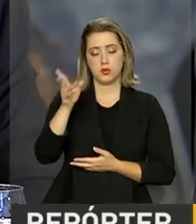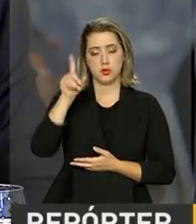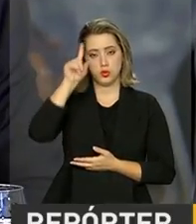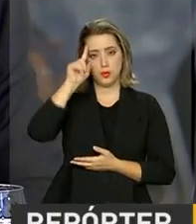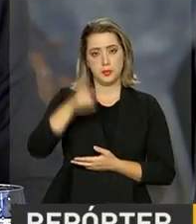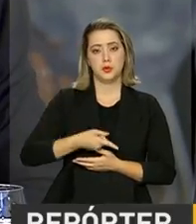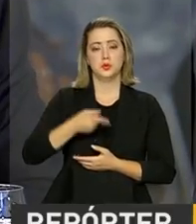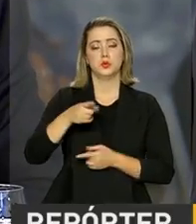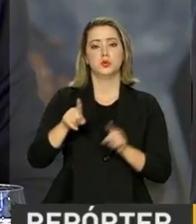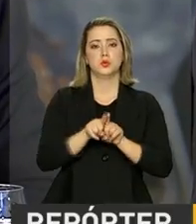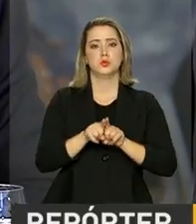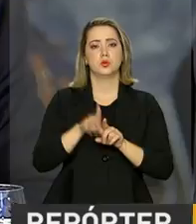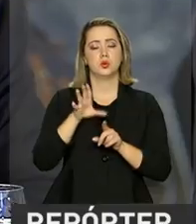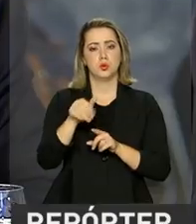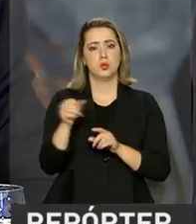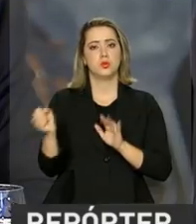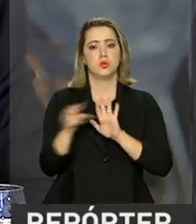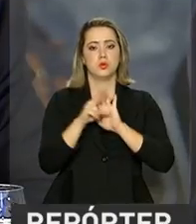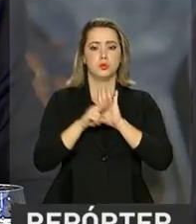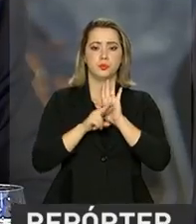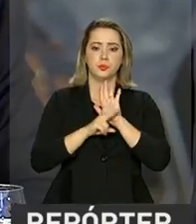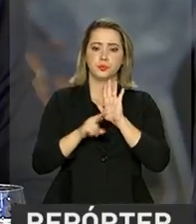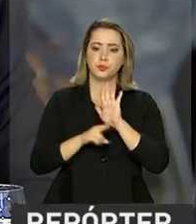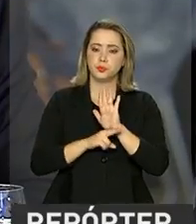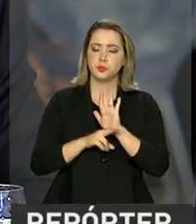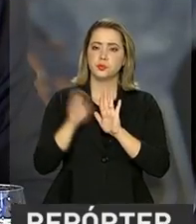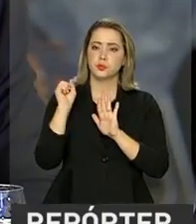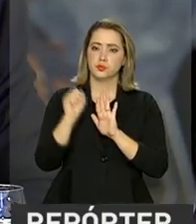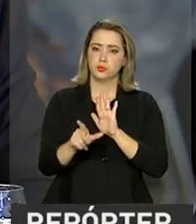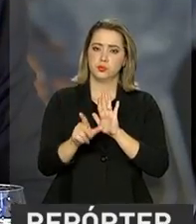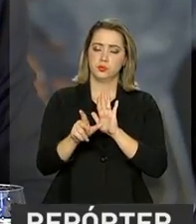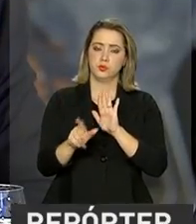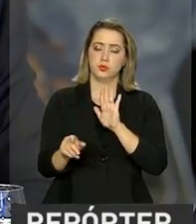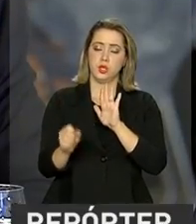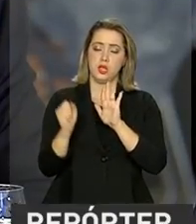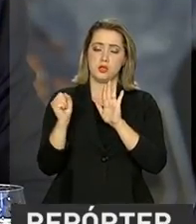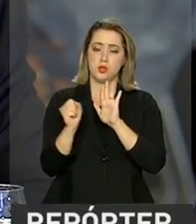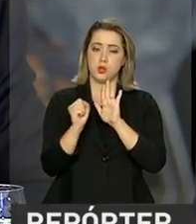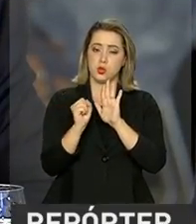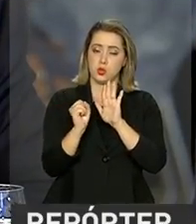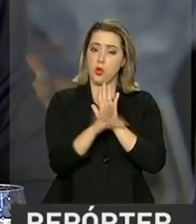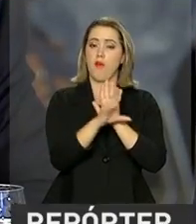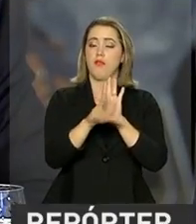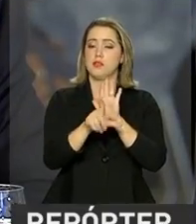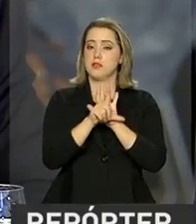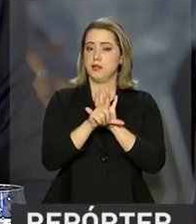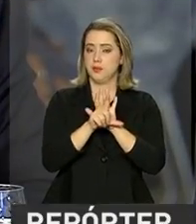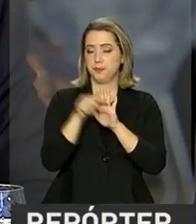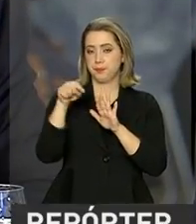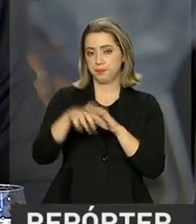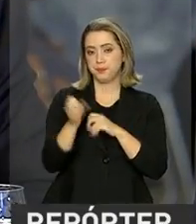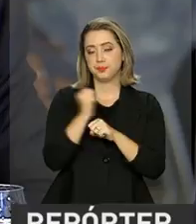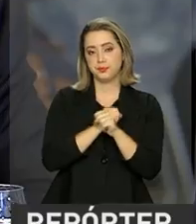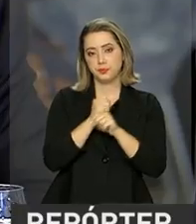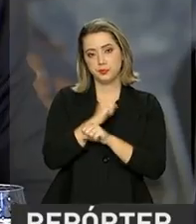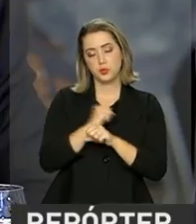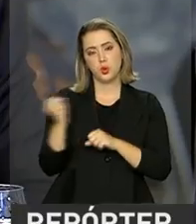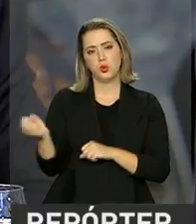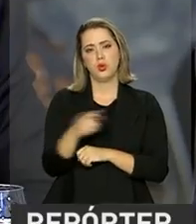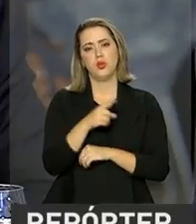plena implementação das reformas que estão e em curso agora neste ano novos marcos marcos